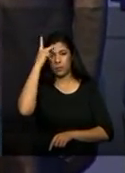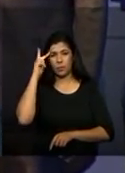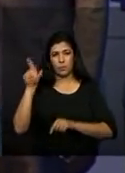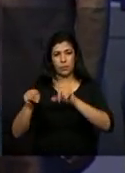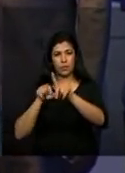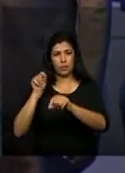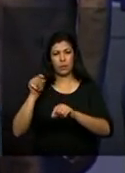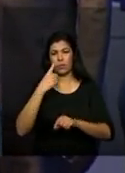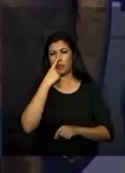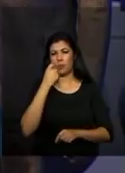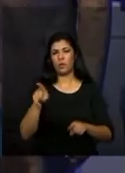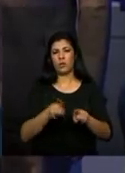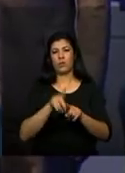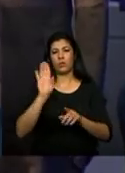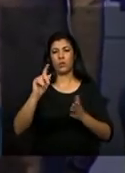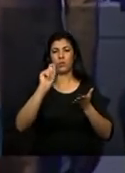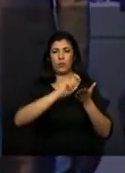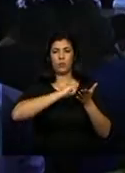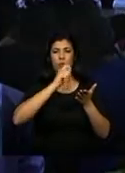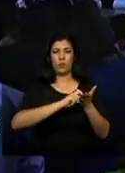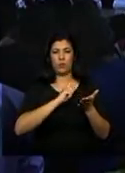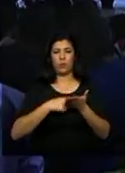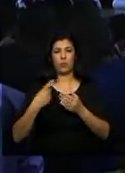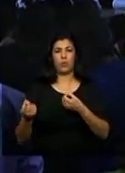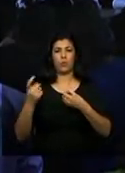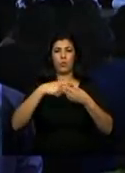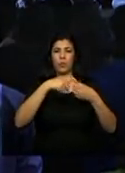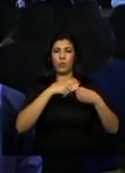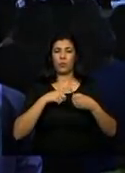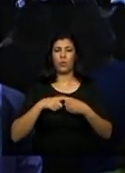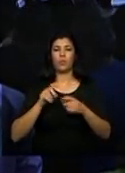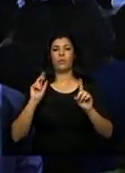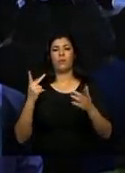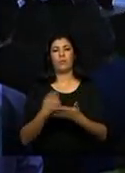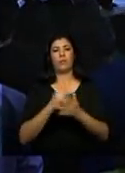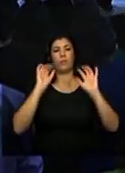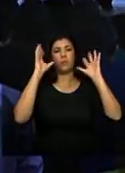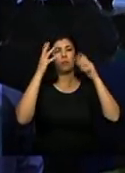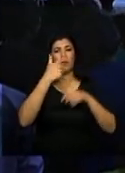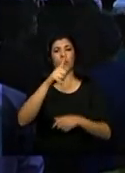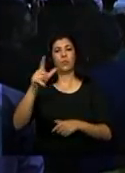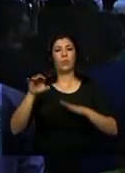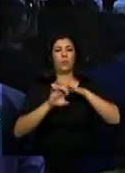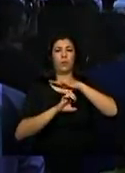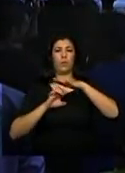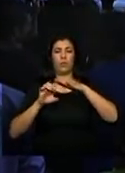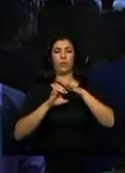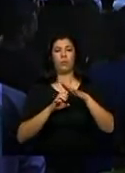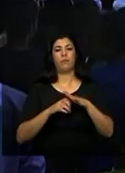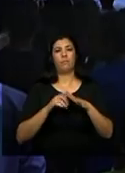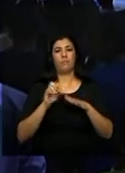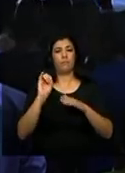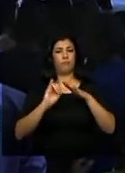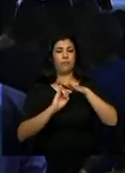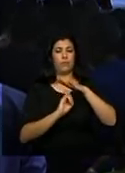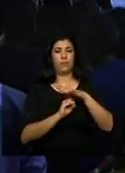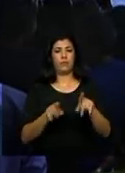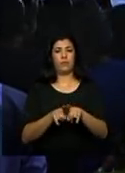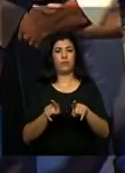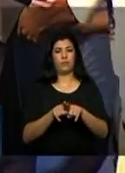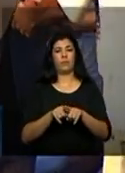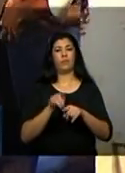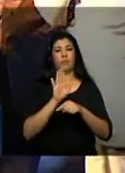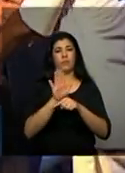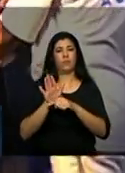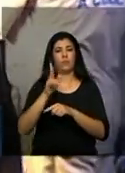também e já foram assinados alguns convênios nessa solenidade com entidades para a inclusão da população em situação de rua, com